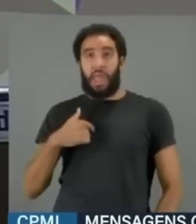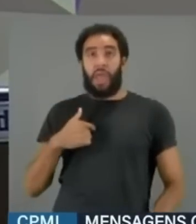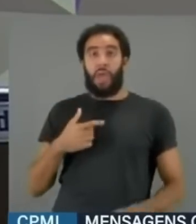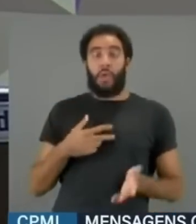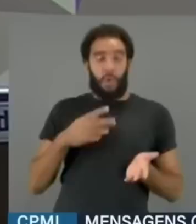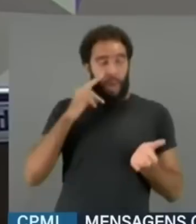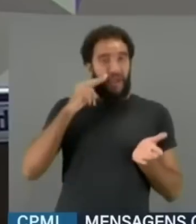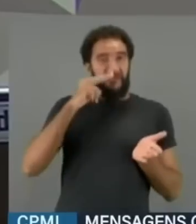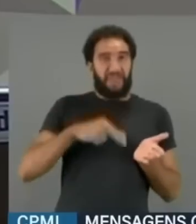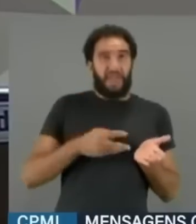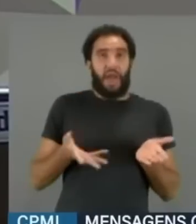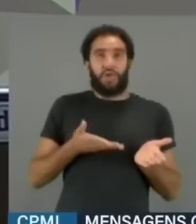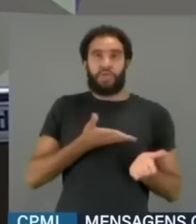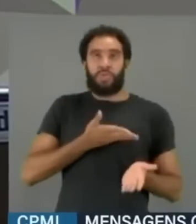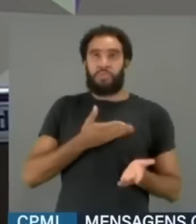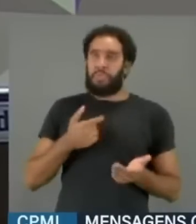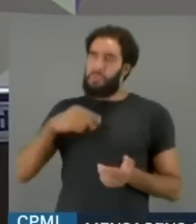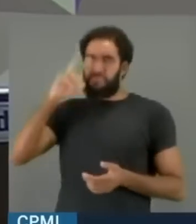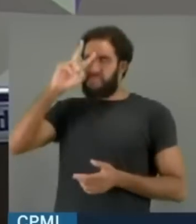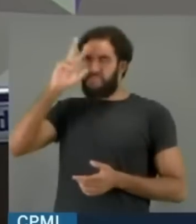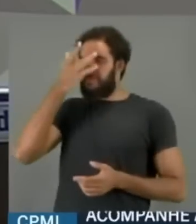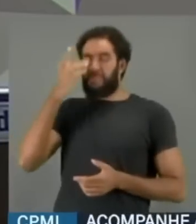amigo, que eu nem me recordo quem era.